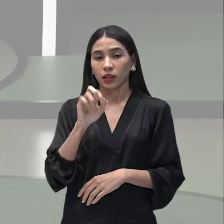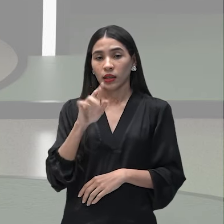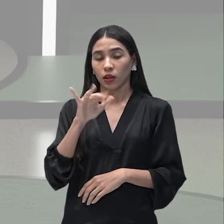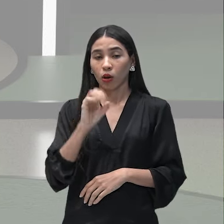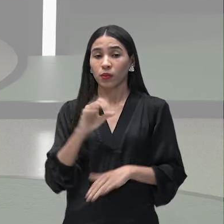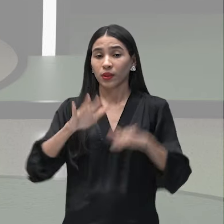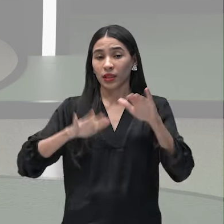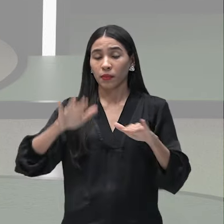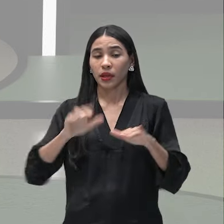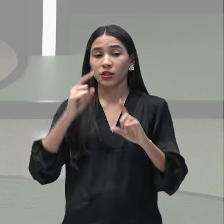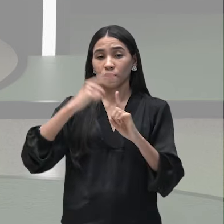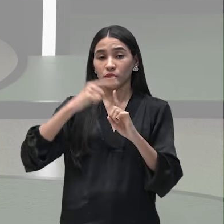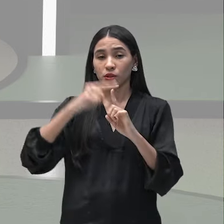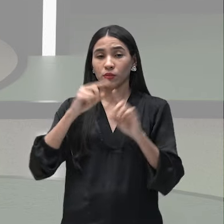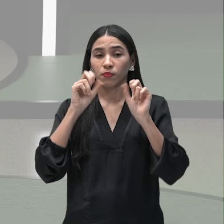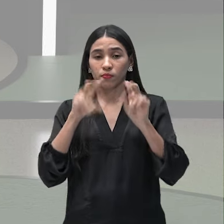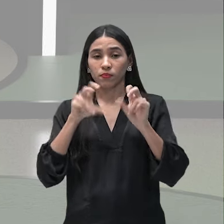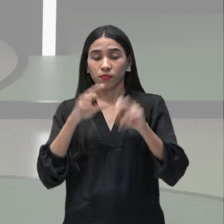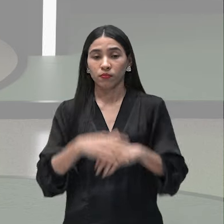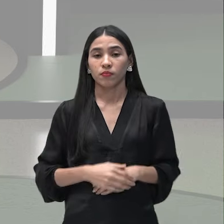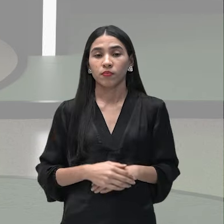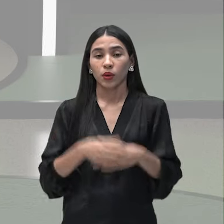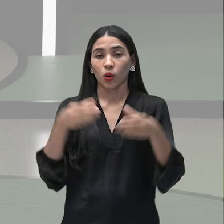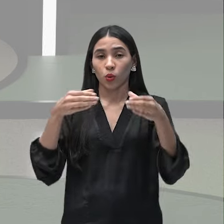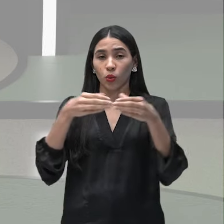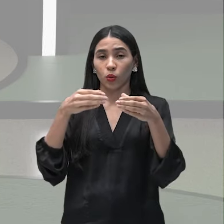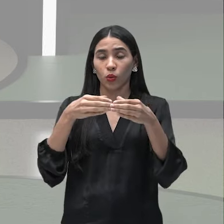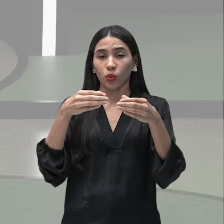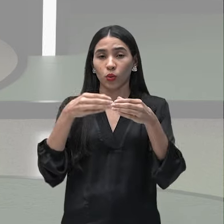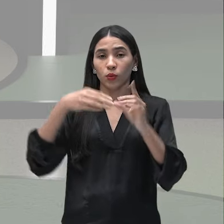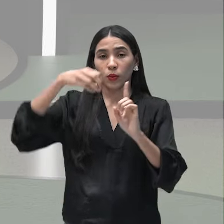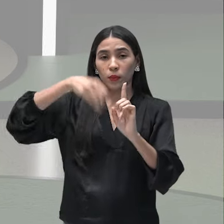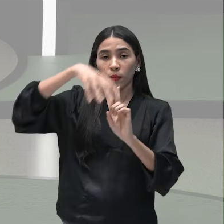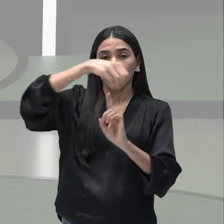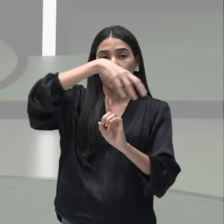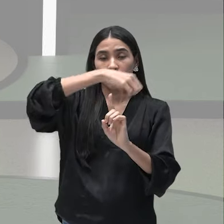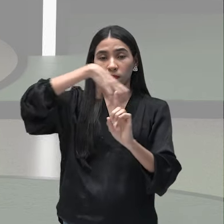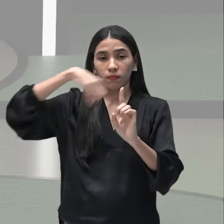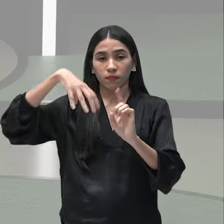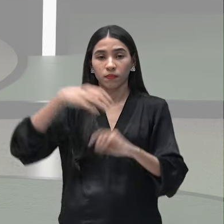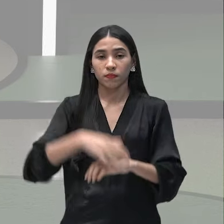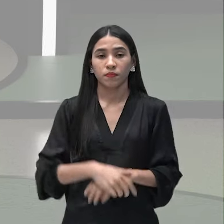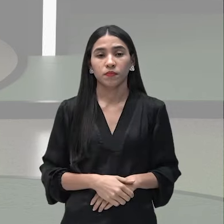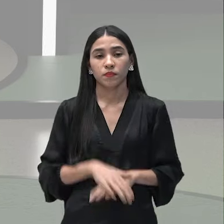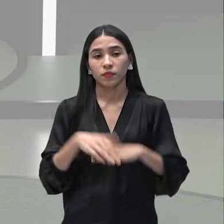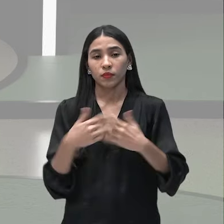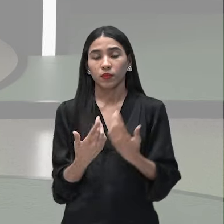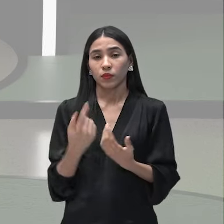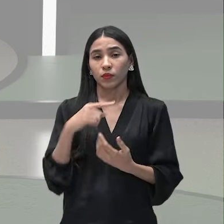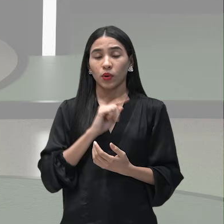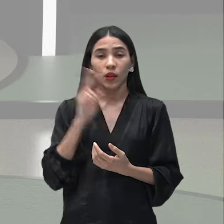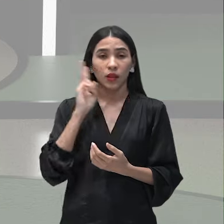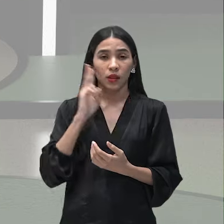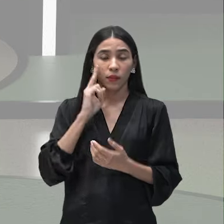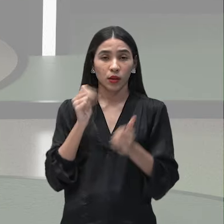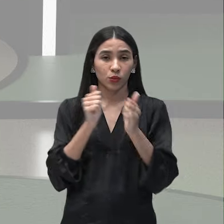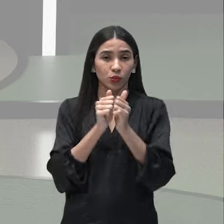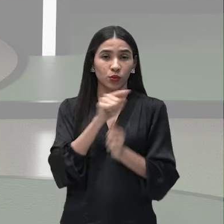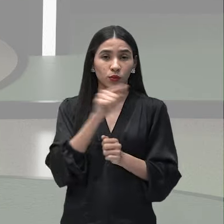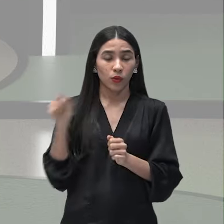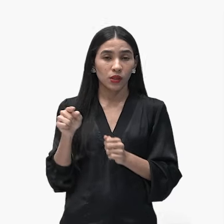E dentro do reino monera, compreende ali as bactérias e as cianobactérias também. Então, a gente vai relembrar junto com vocês